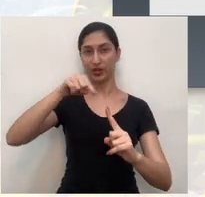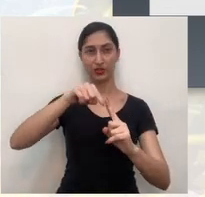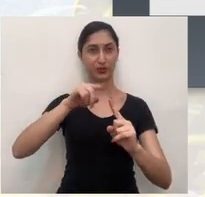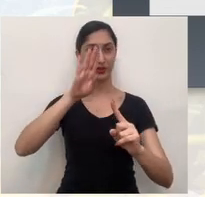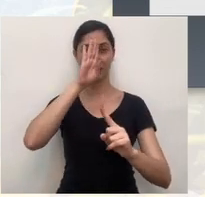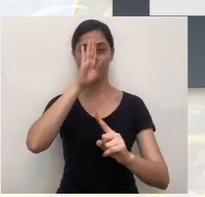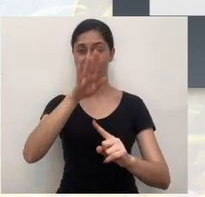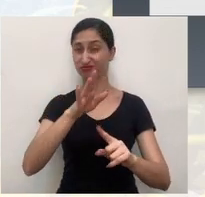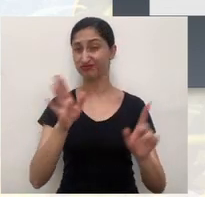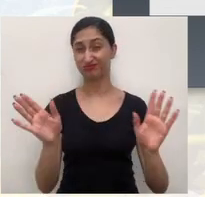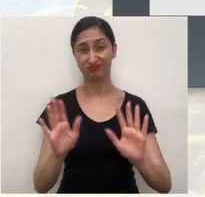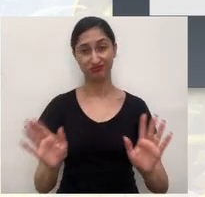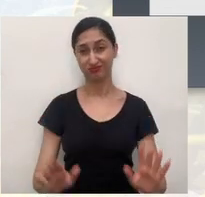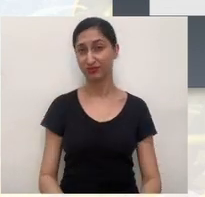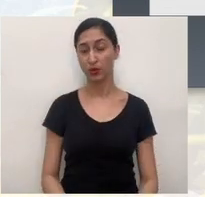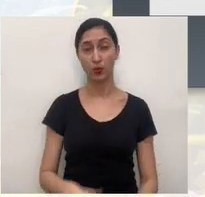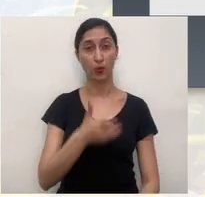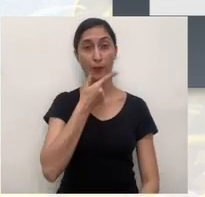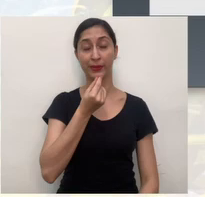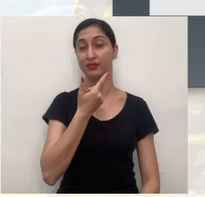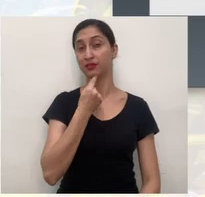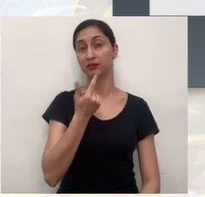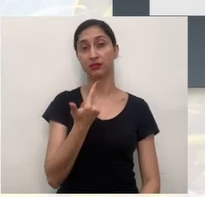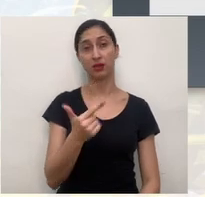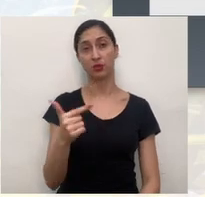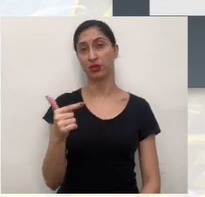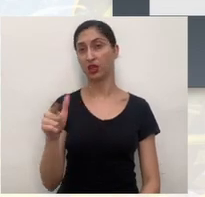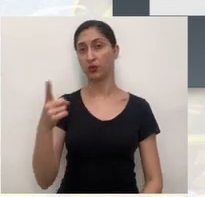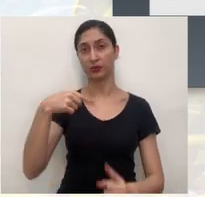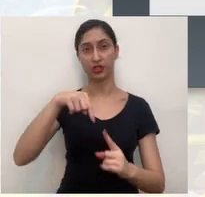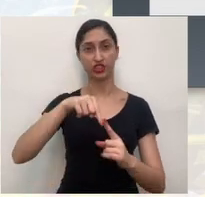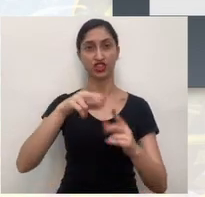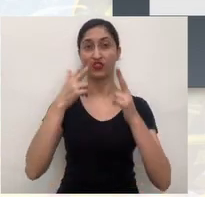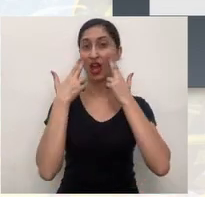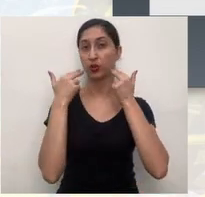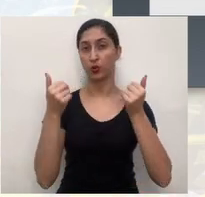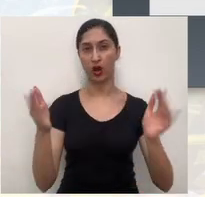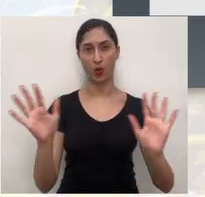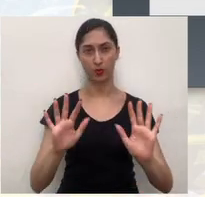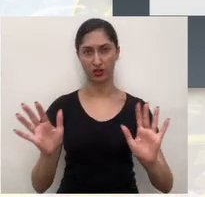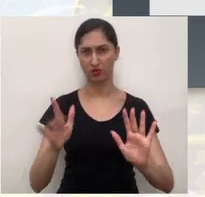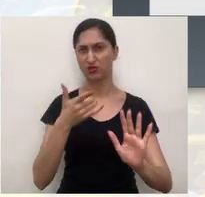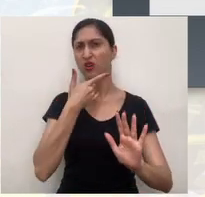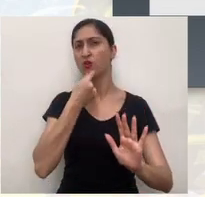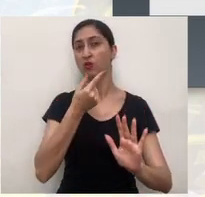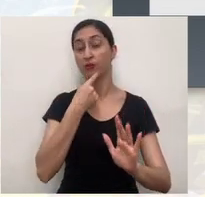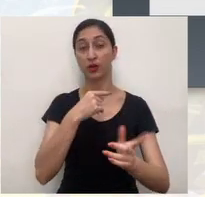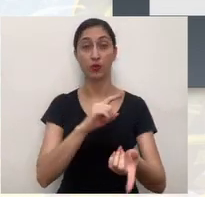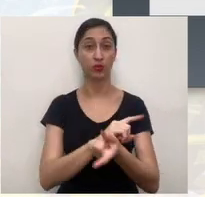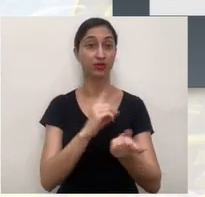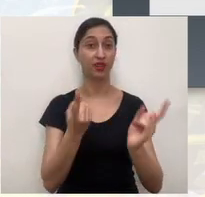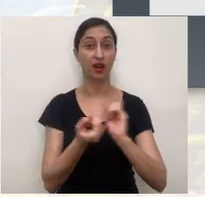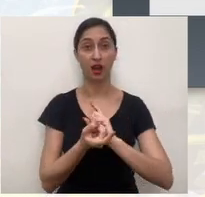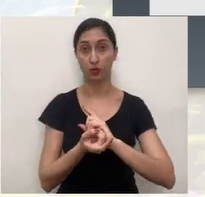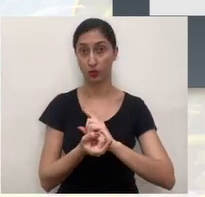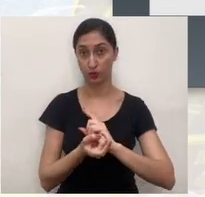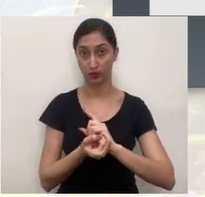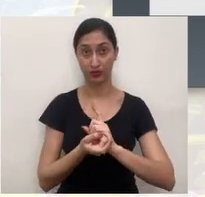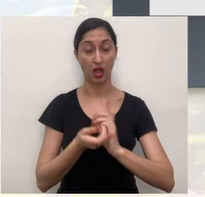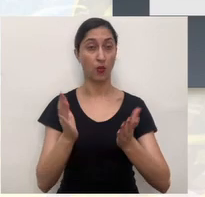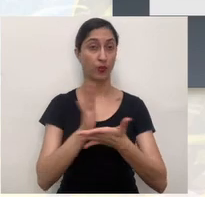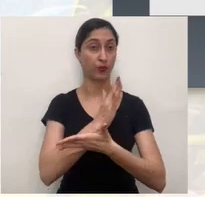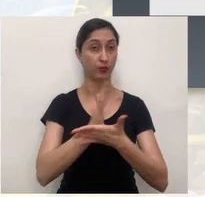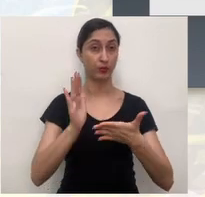essa busca de naturalidade nas suas composições. Ao contrário, ele nega isso. Em algumas